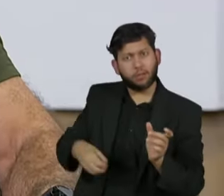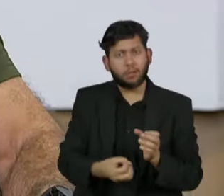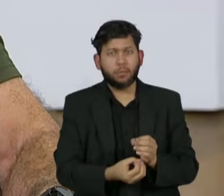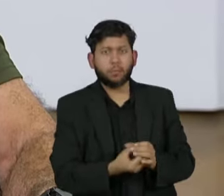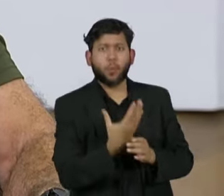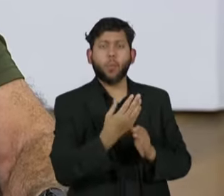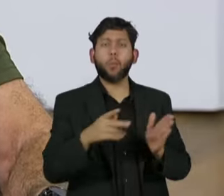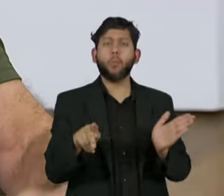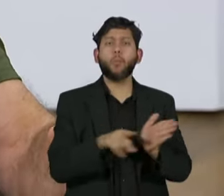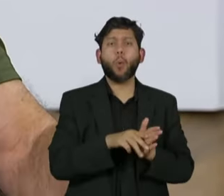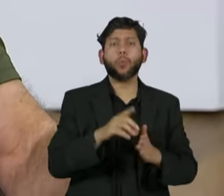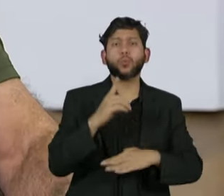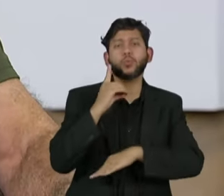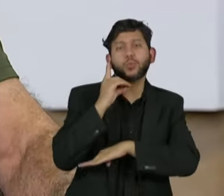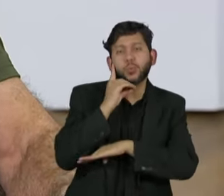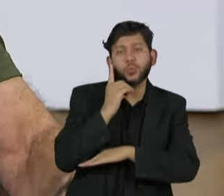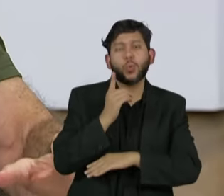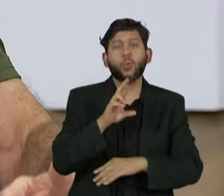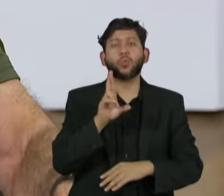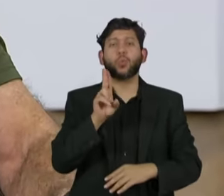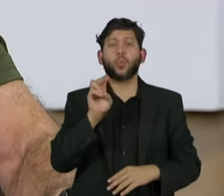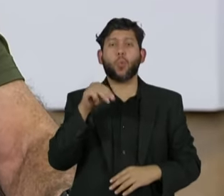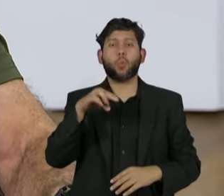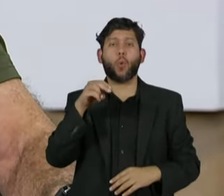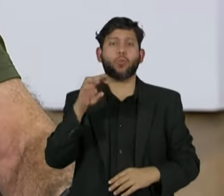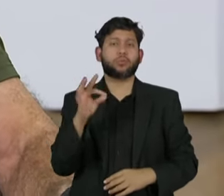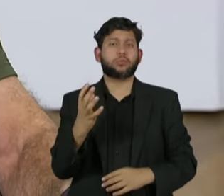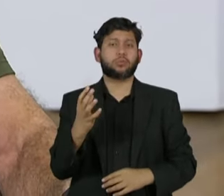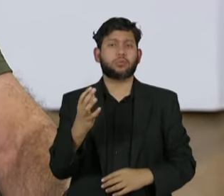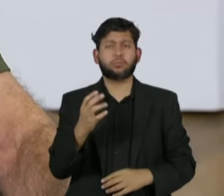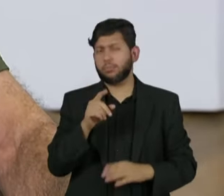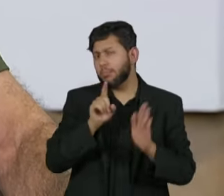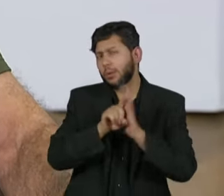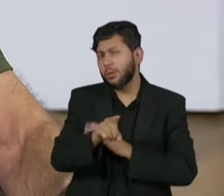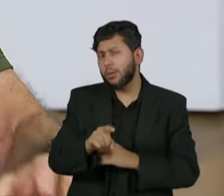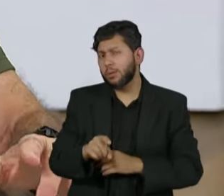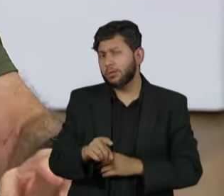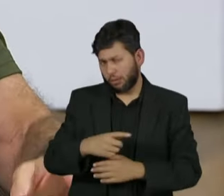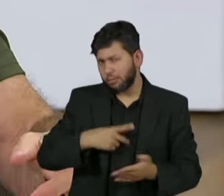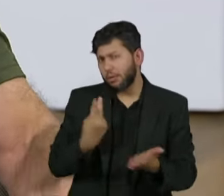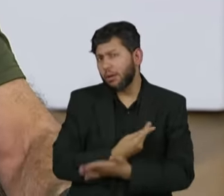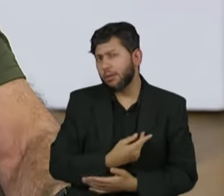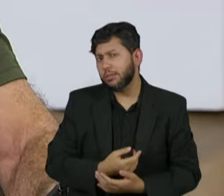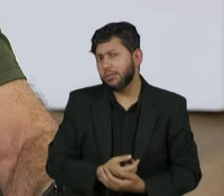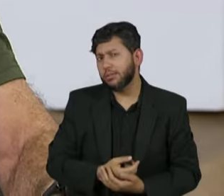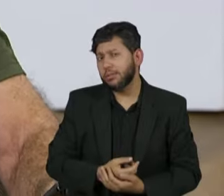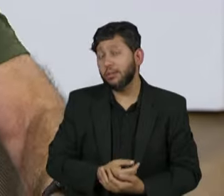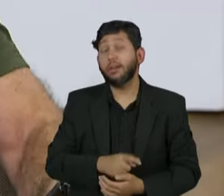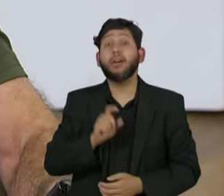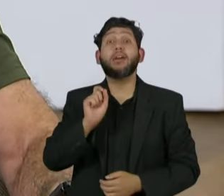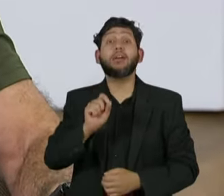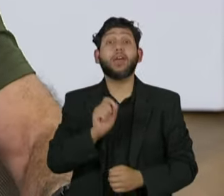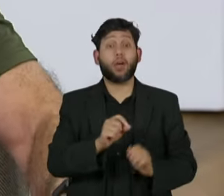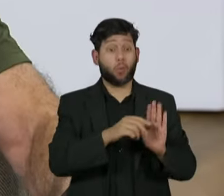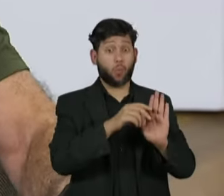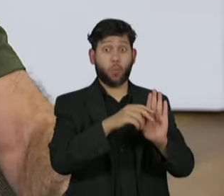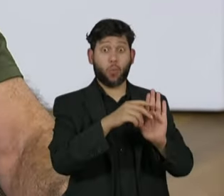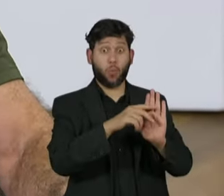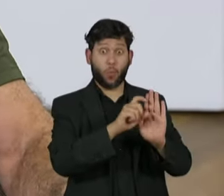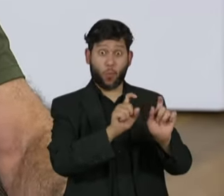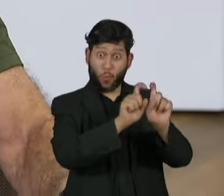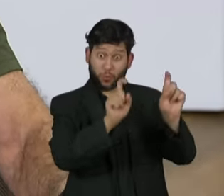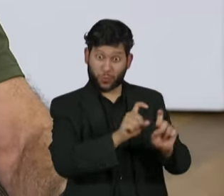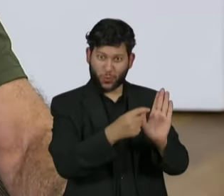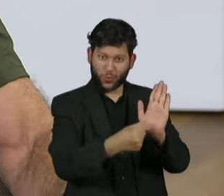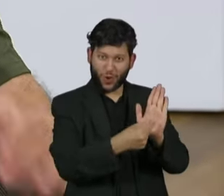Carlos Drummond de Andrade tem alguma coisa de errado nisso do ponto de vista de quem escreveu o software não tem